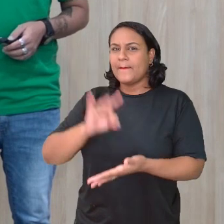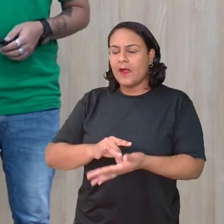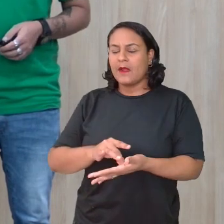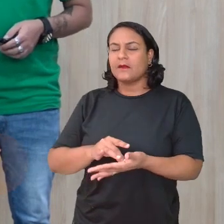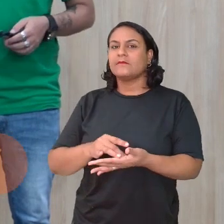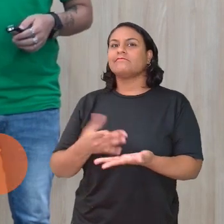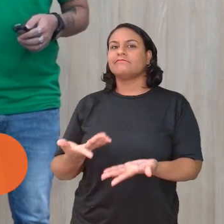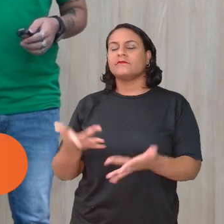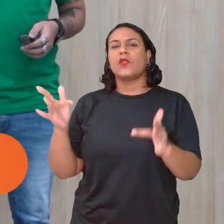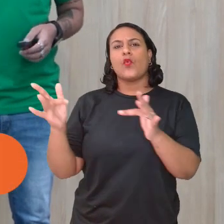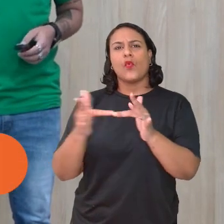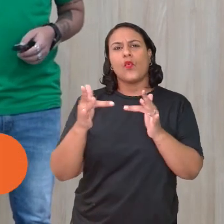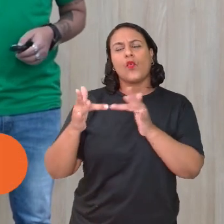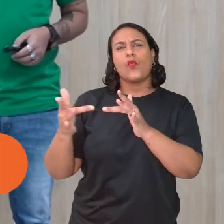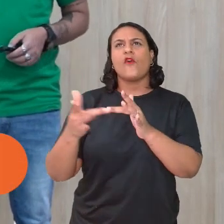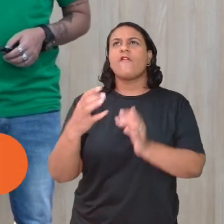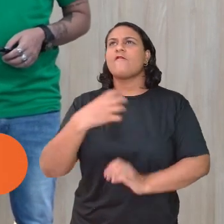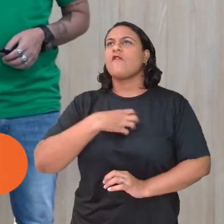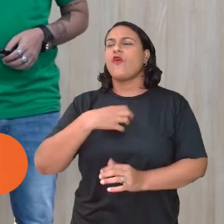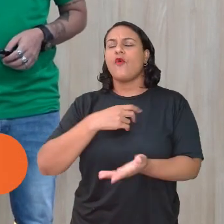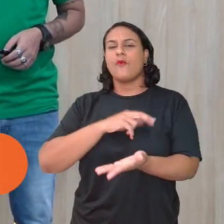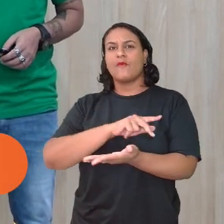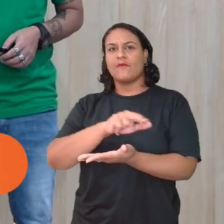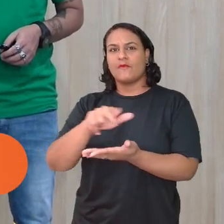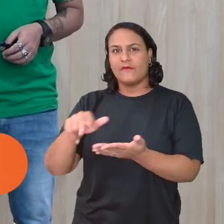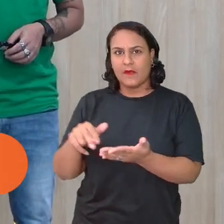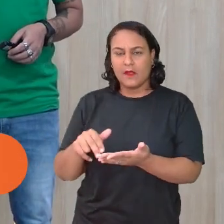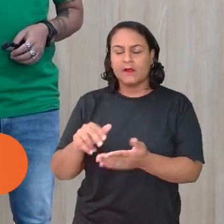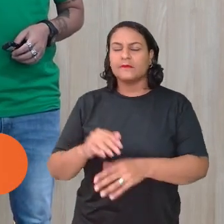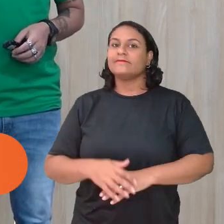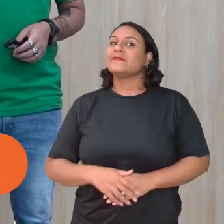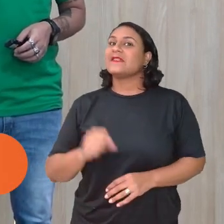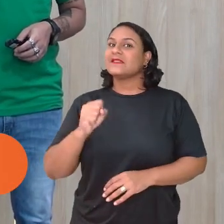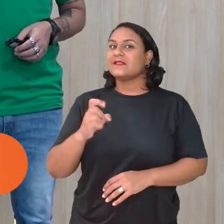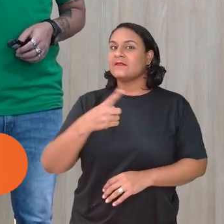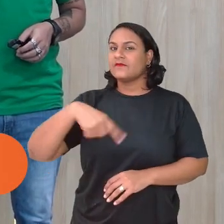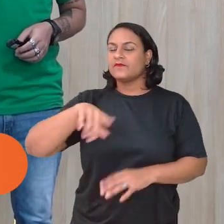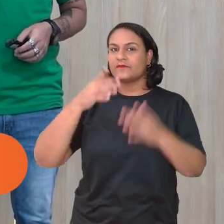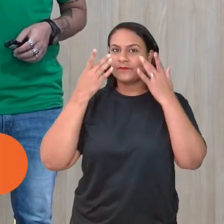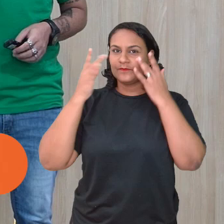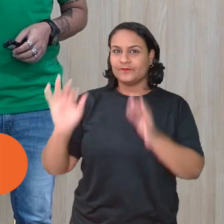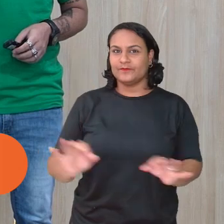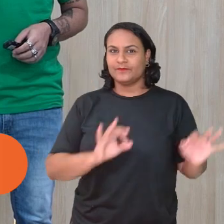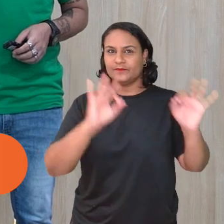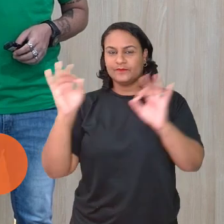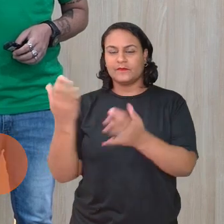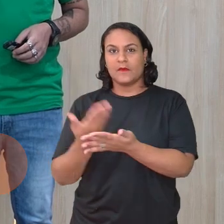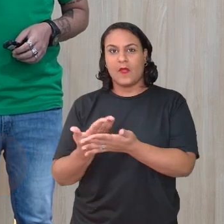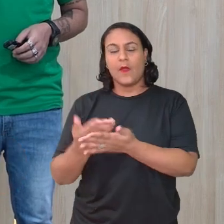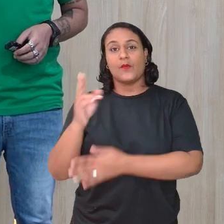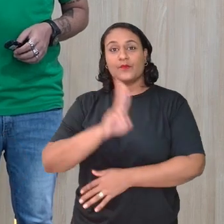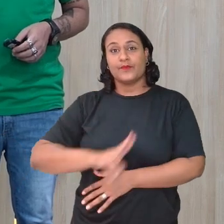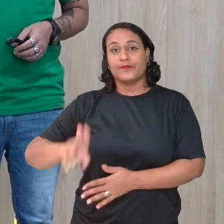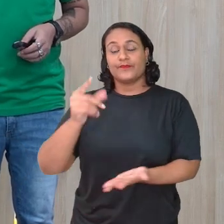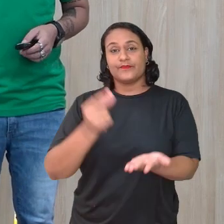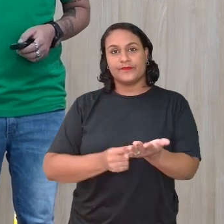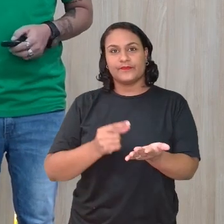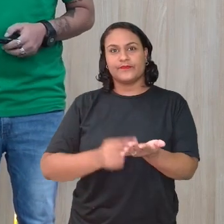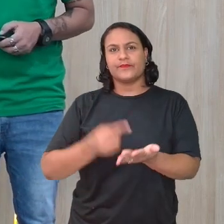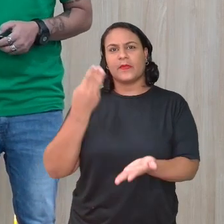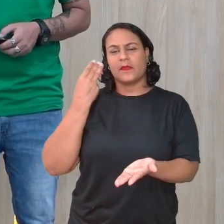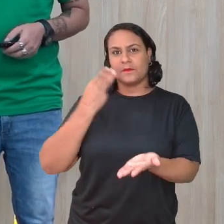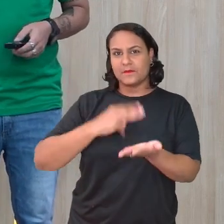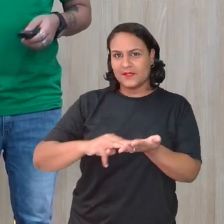contato com a gente, tem diversas formas de você entrar em contato com a gente. Se você já está assistindo a aula pelo aplicativo, manda aí sua mensagem